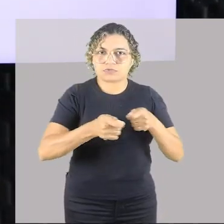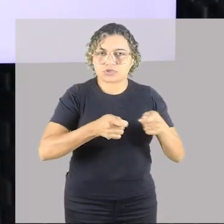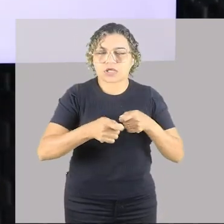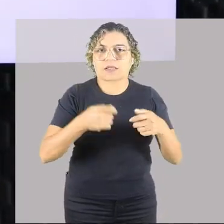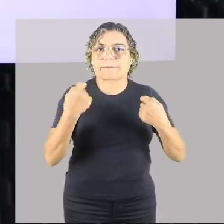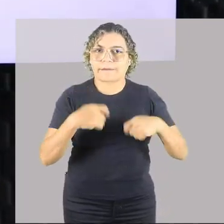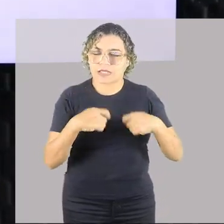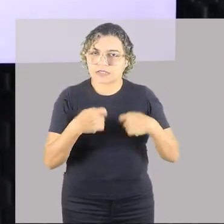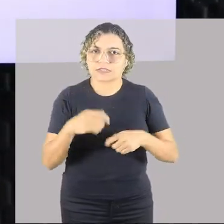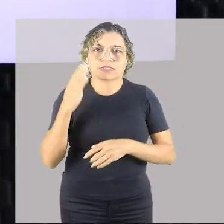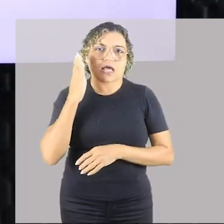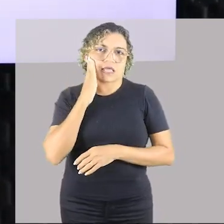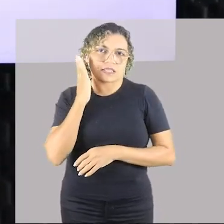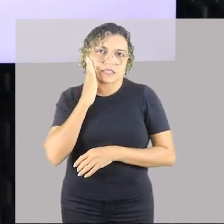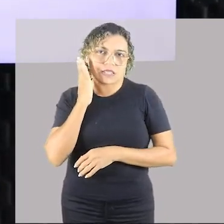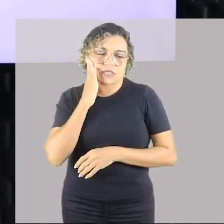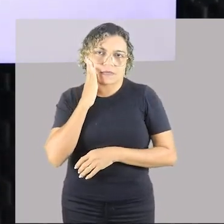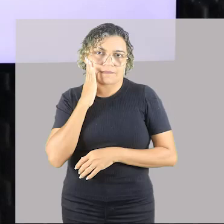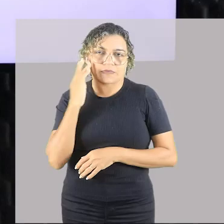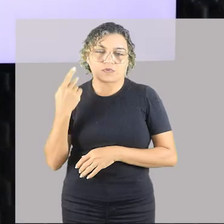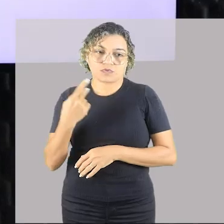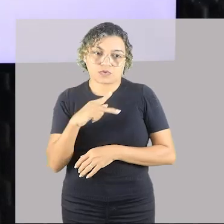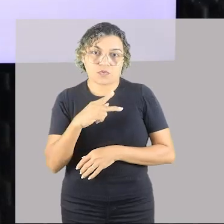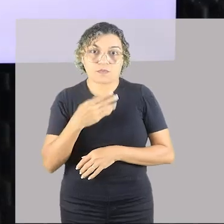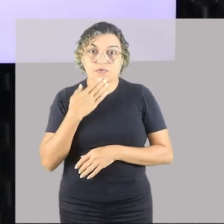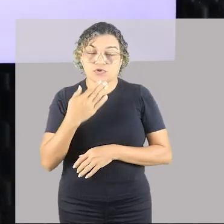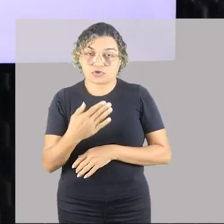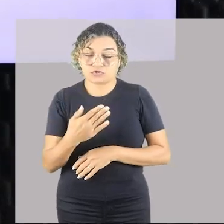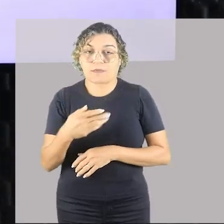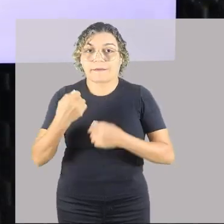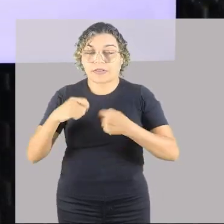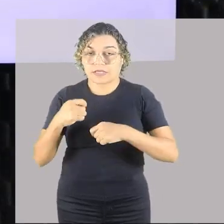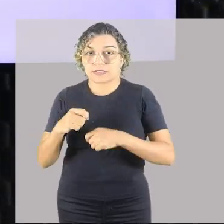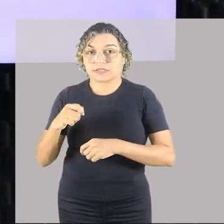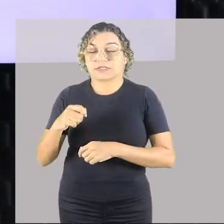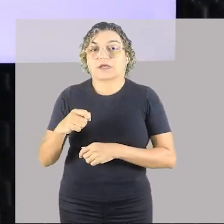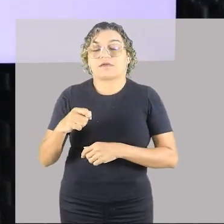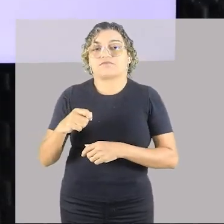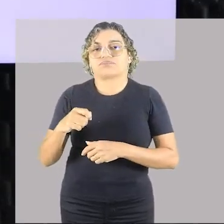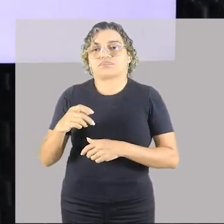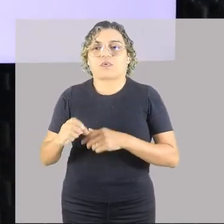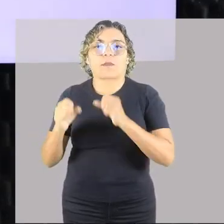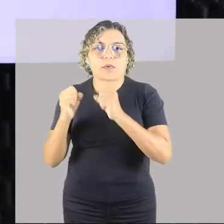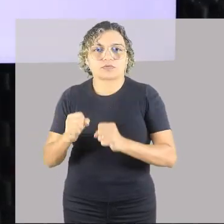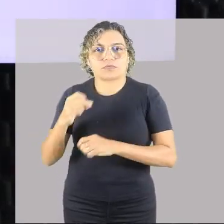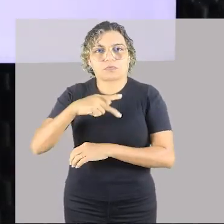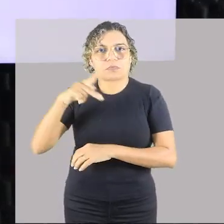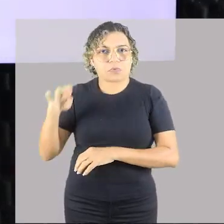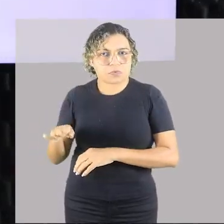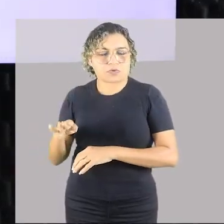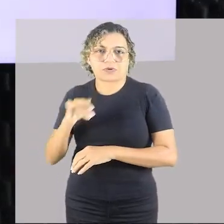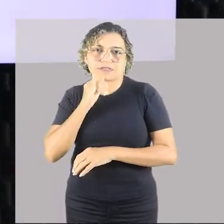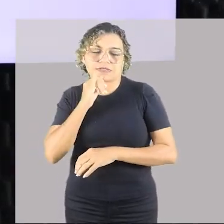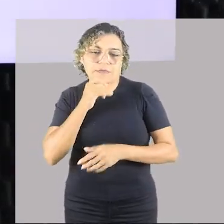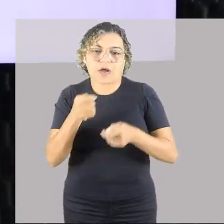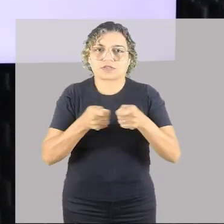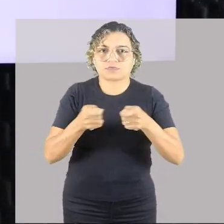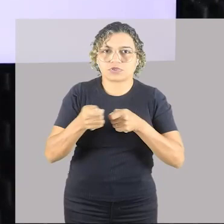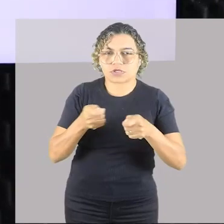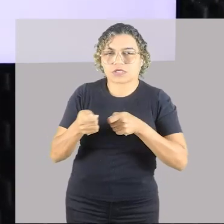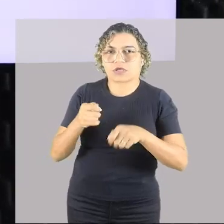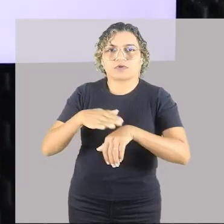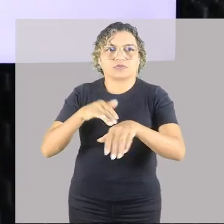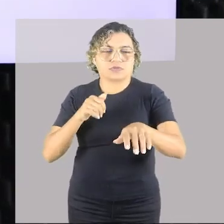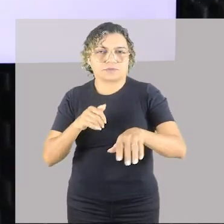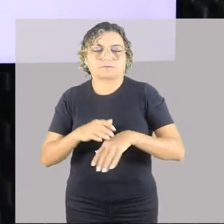que seu pedido seja analisado pelo poder público. Ou seja, a instauração é o momento em que a administração é chamada, o momento em